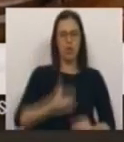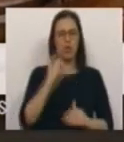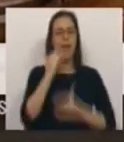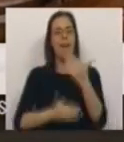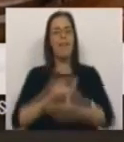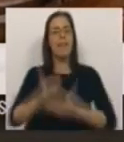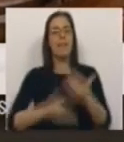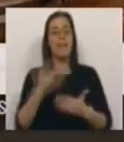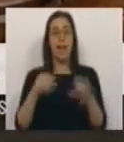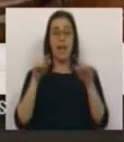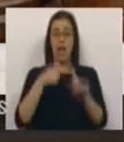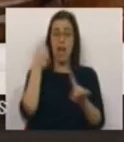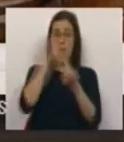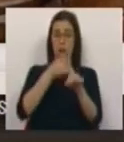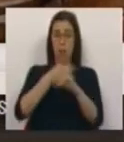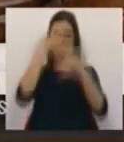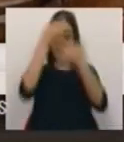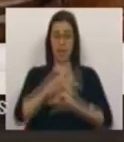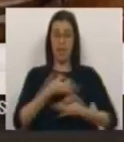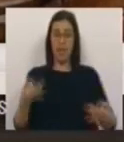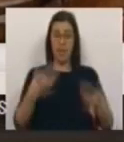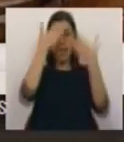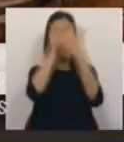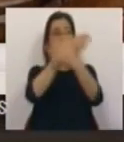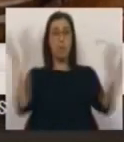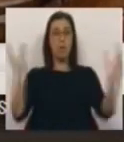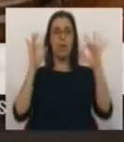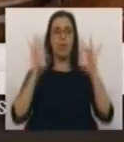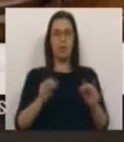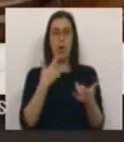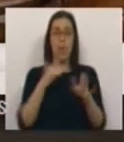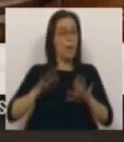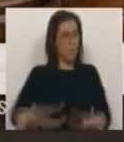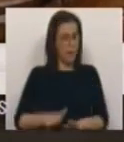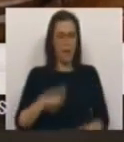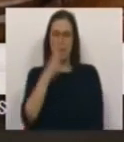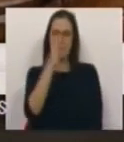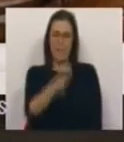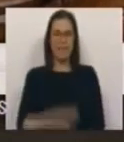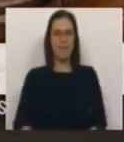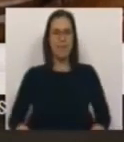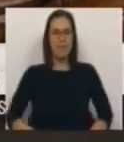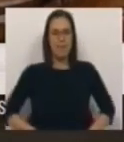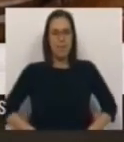avançada, porque esta é uma luta pela dignidade e pela democracia e não pode parar, disse.